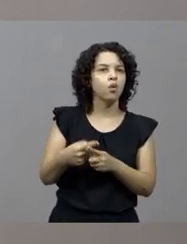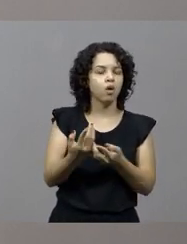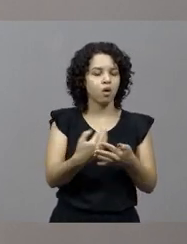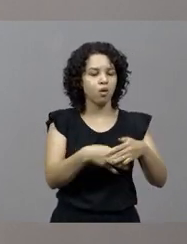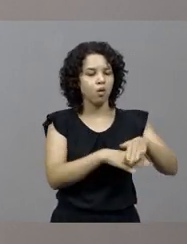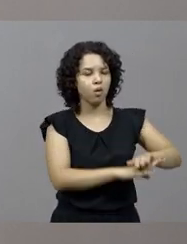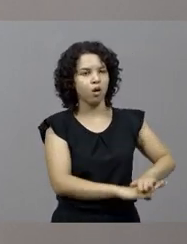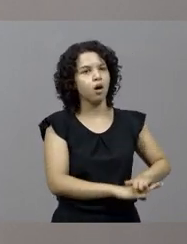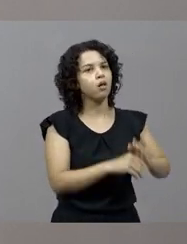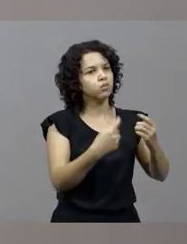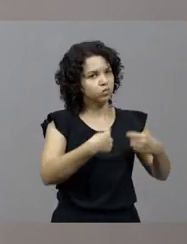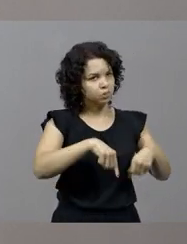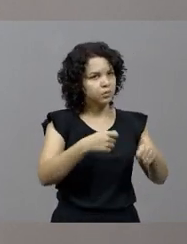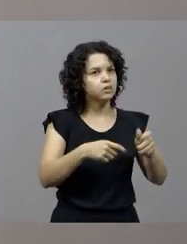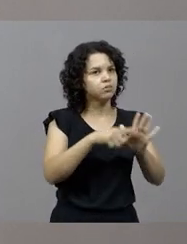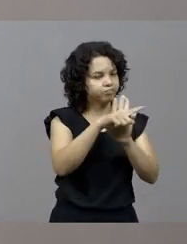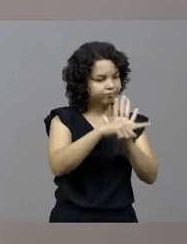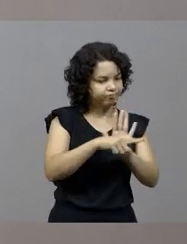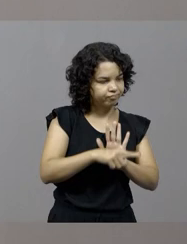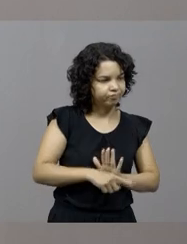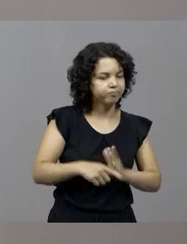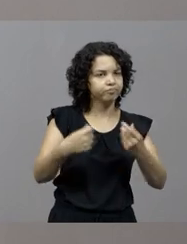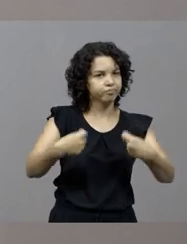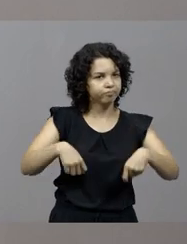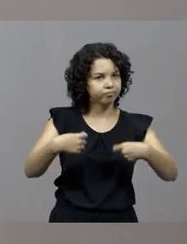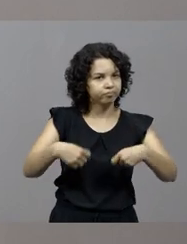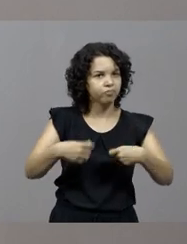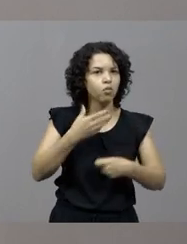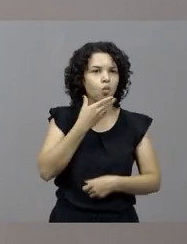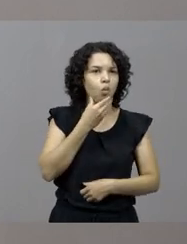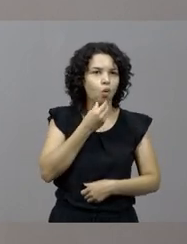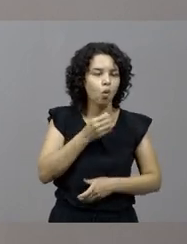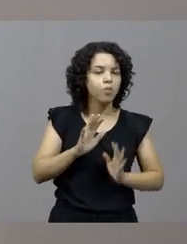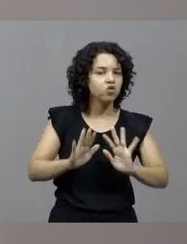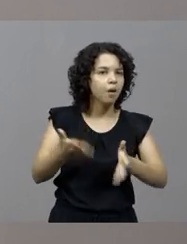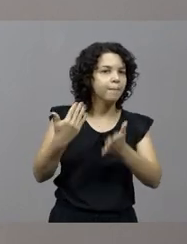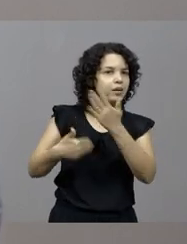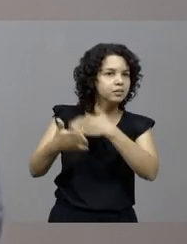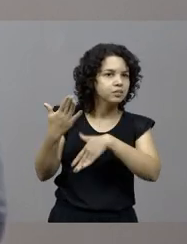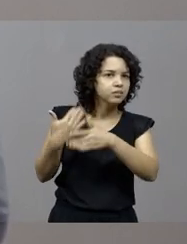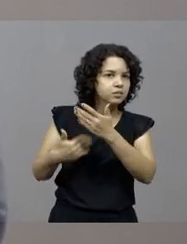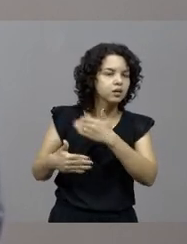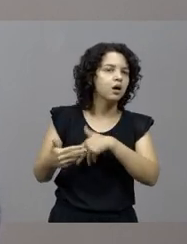de ser observado. Um homem com passagens por tráfico de droga,